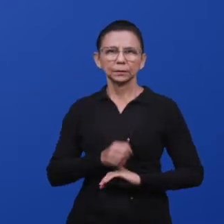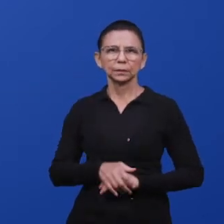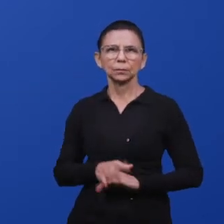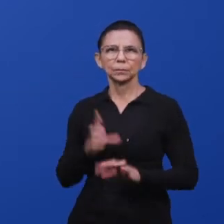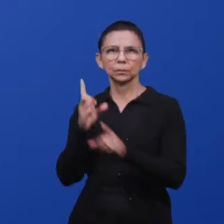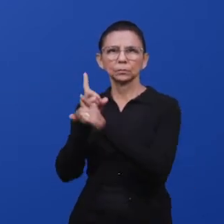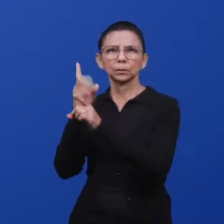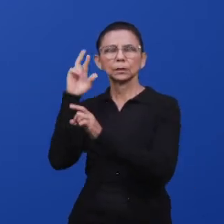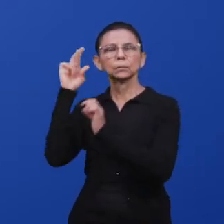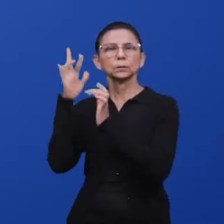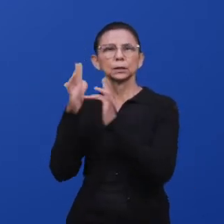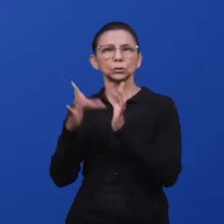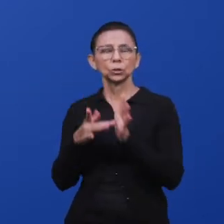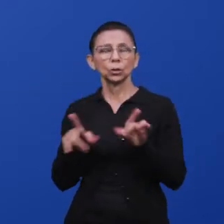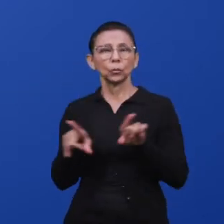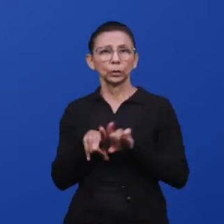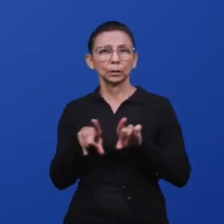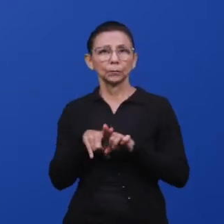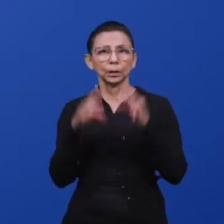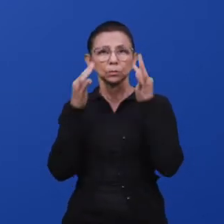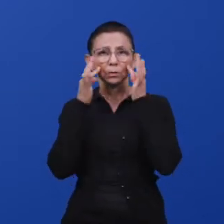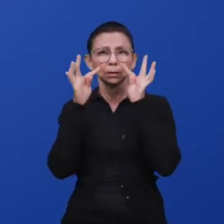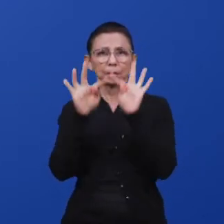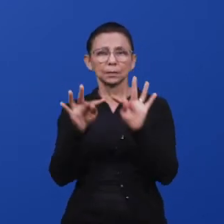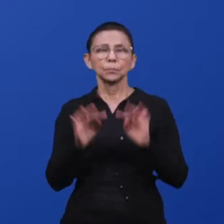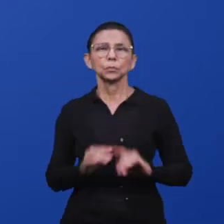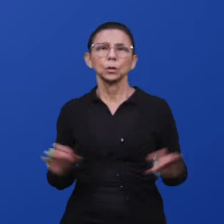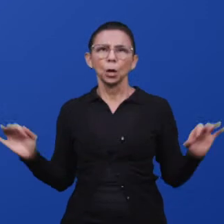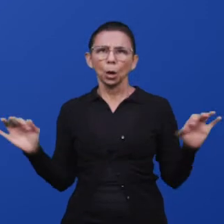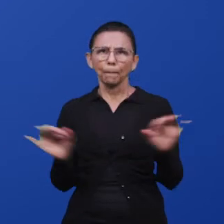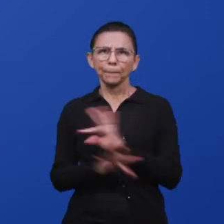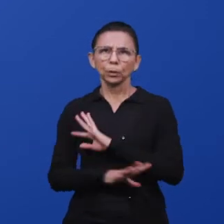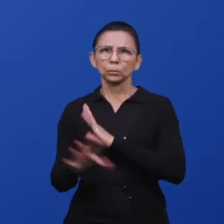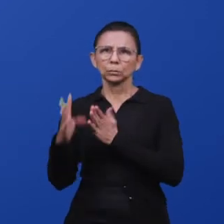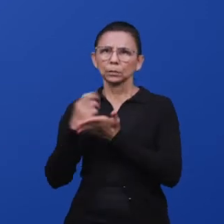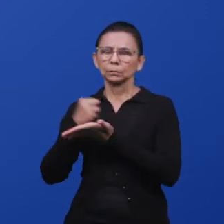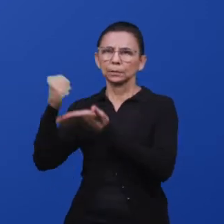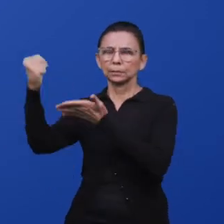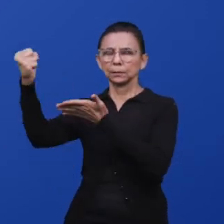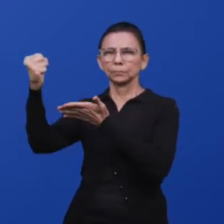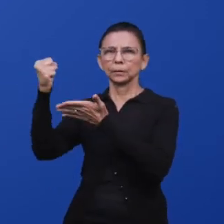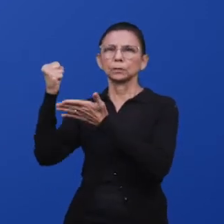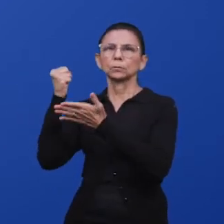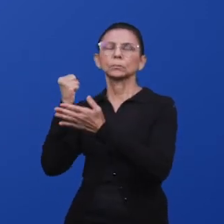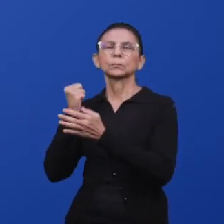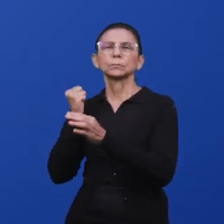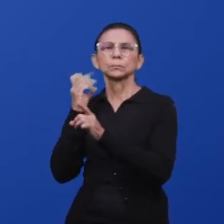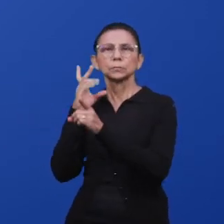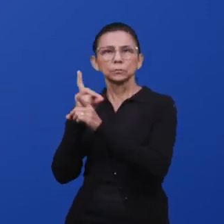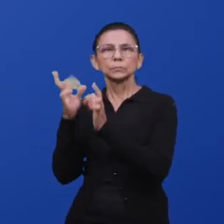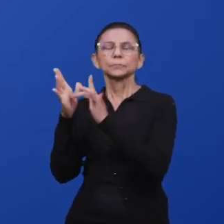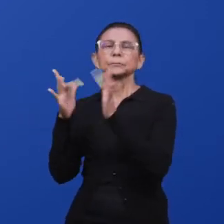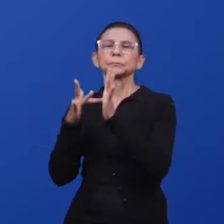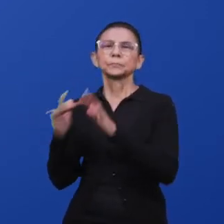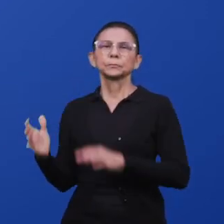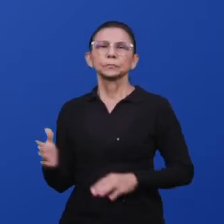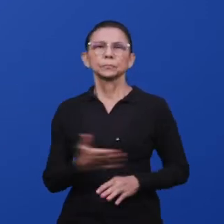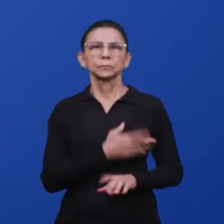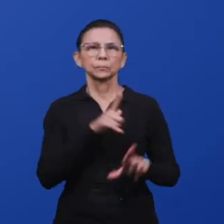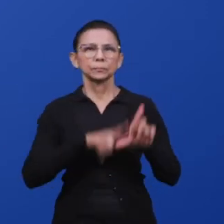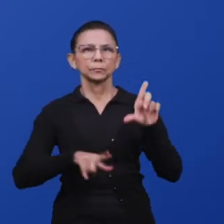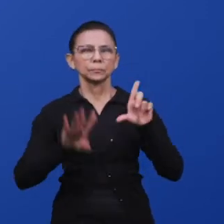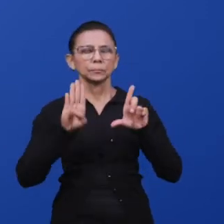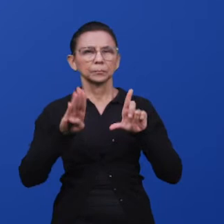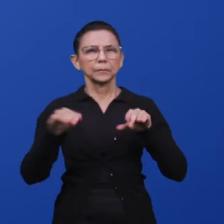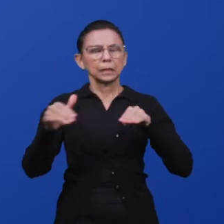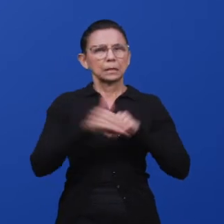Senhor. E também as nossas vestes devem estar prontas e preparadas para a nossa partida, para o encontro com o Senhor Jesus. Letra B,